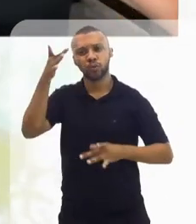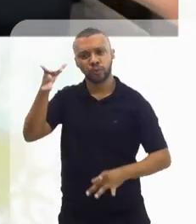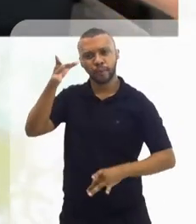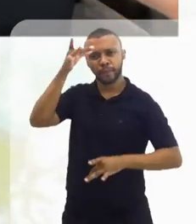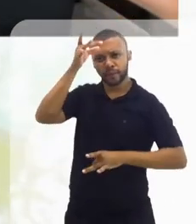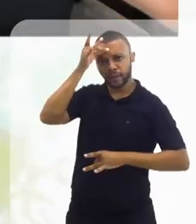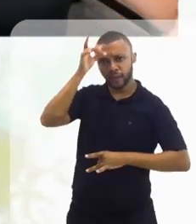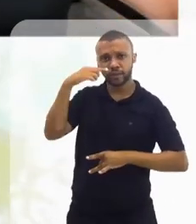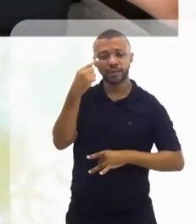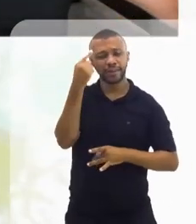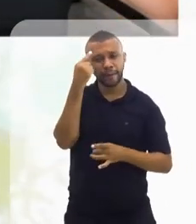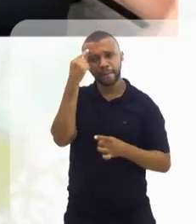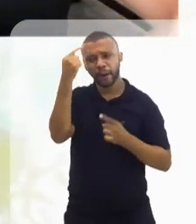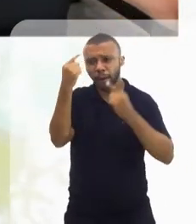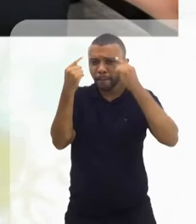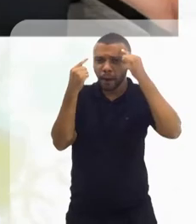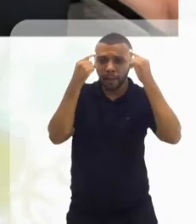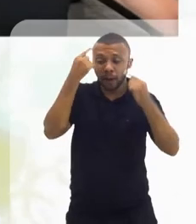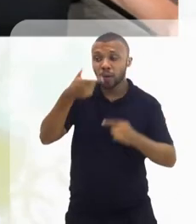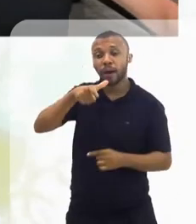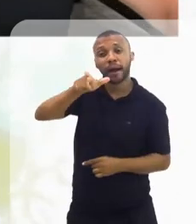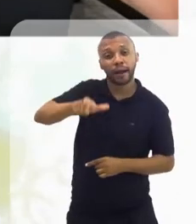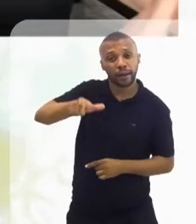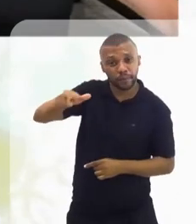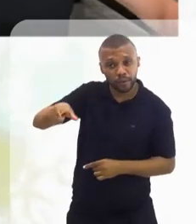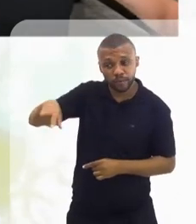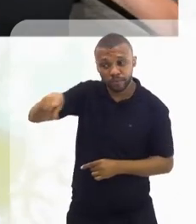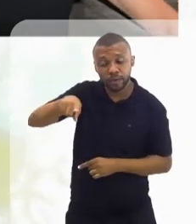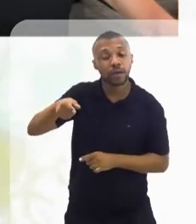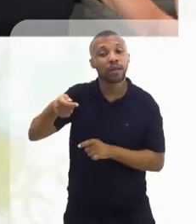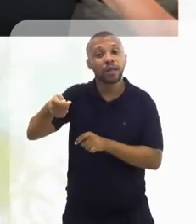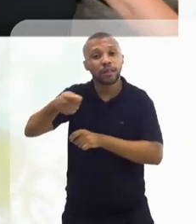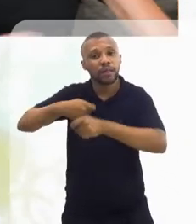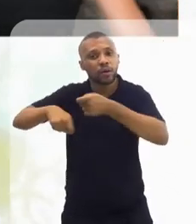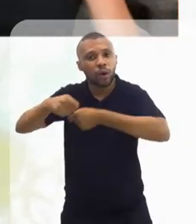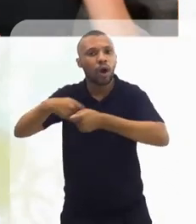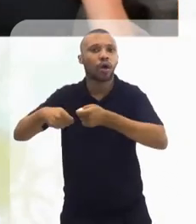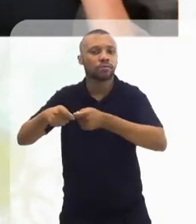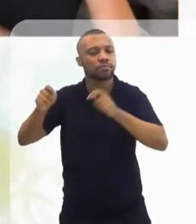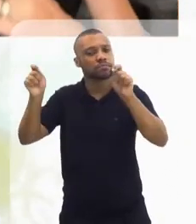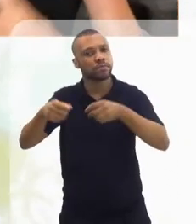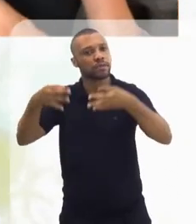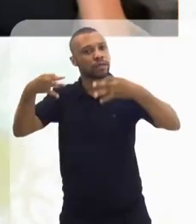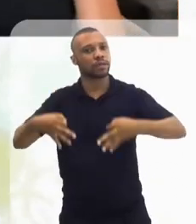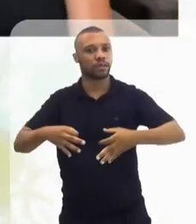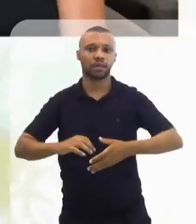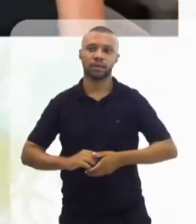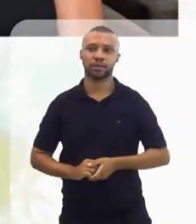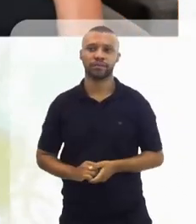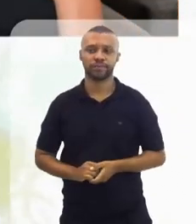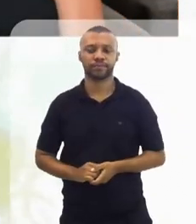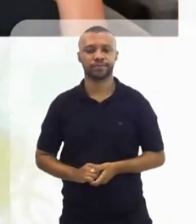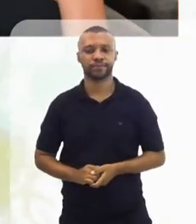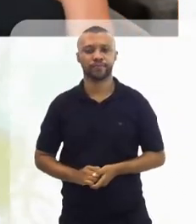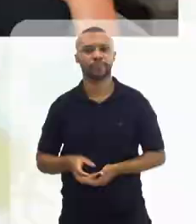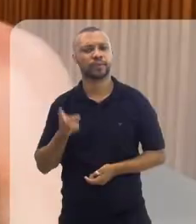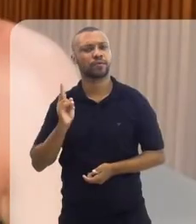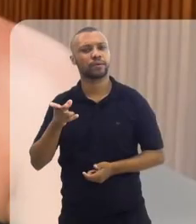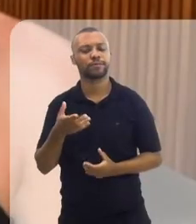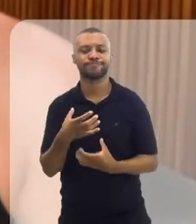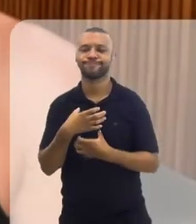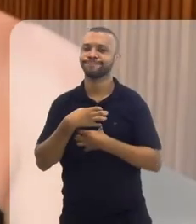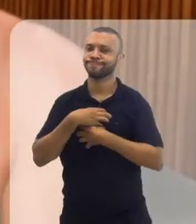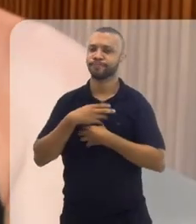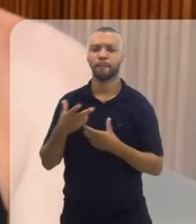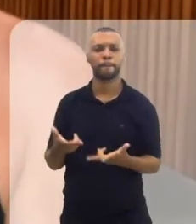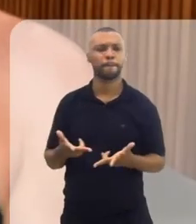num personagem que ele estava criando ali com aquelas pessoas para que aquele negócio, aquele produto desse certo. Né?